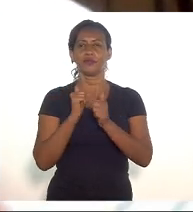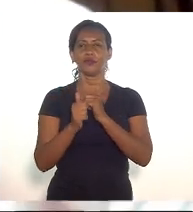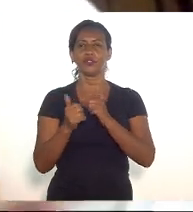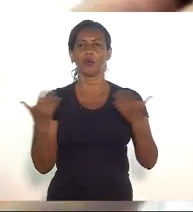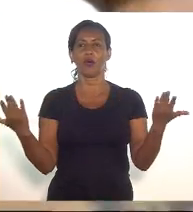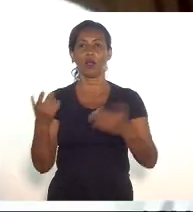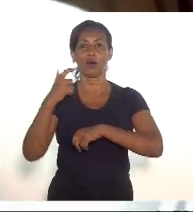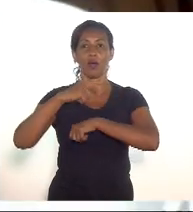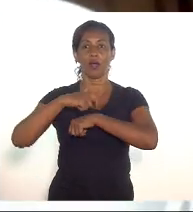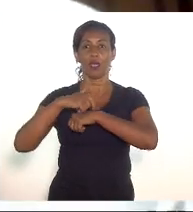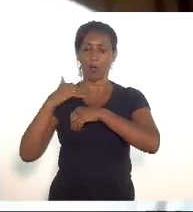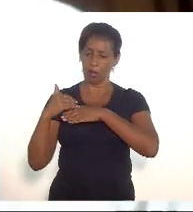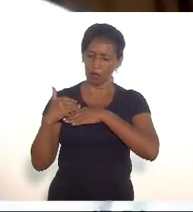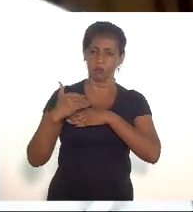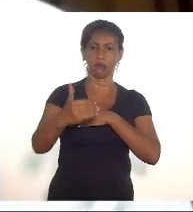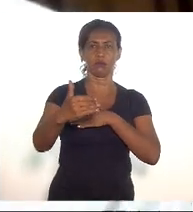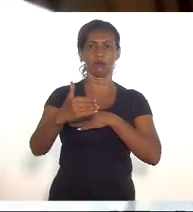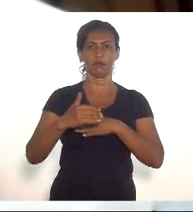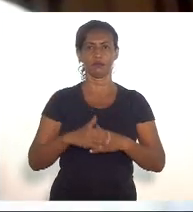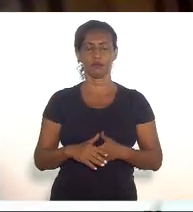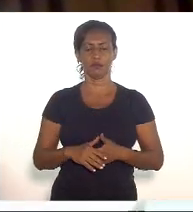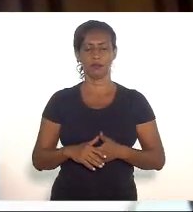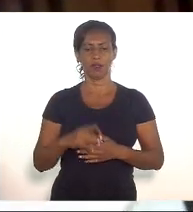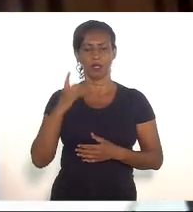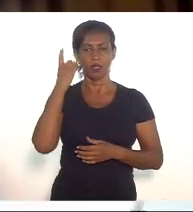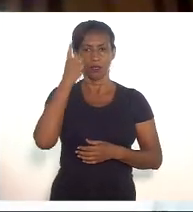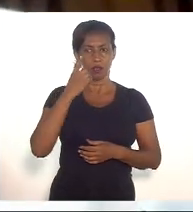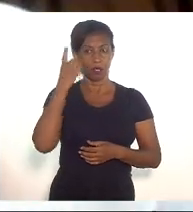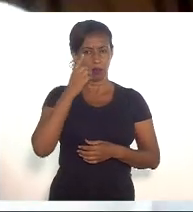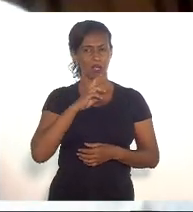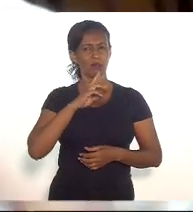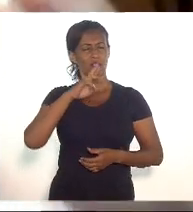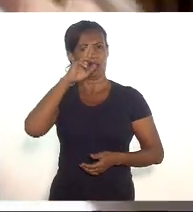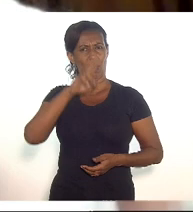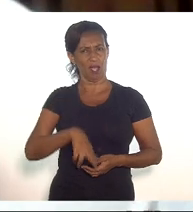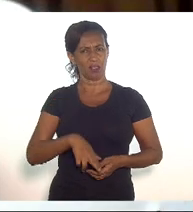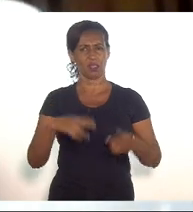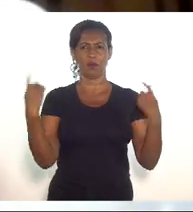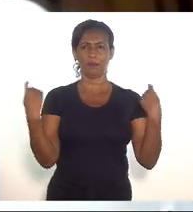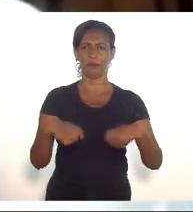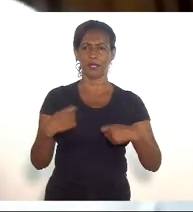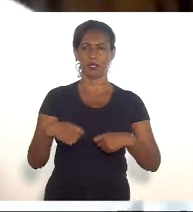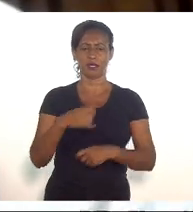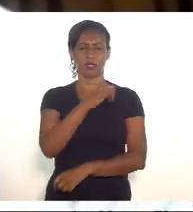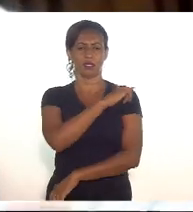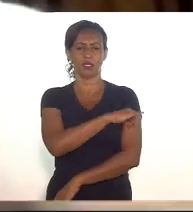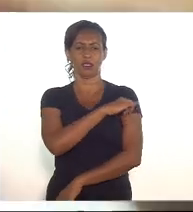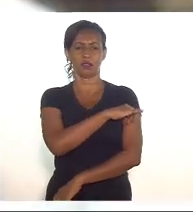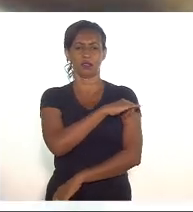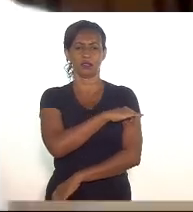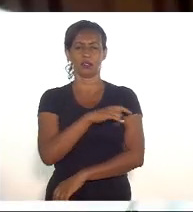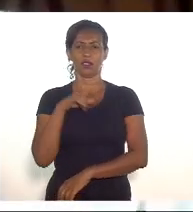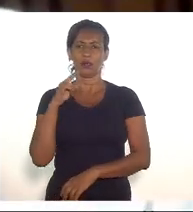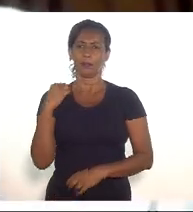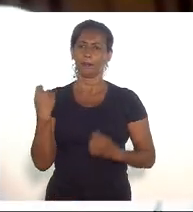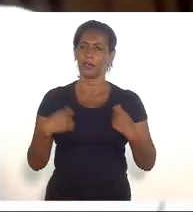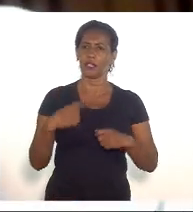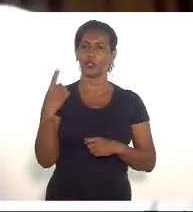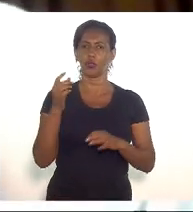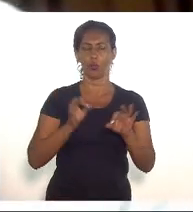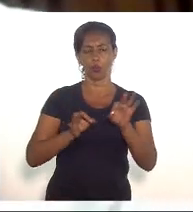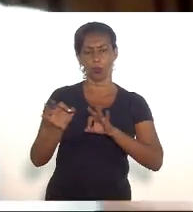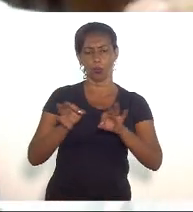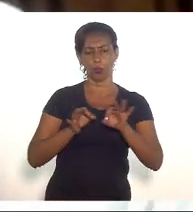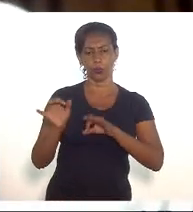a hora é avançar. O deputado Luiz Paulo tem razão, carece o Estado do Rio de Janeiro de um planejamento